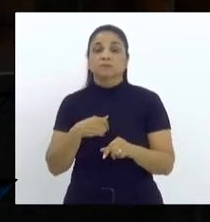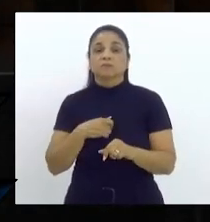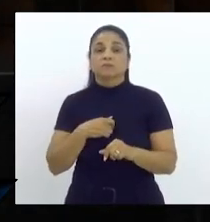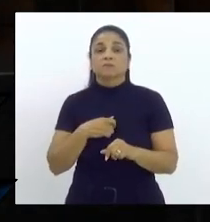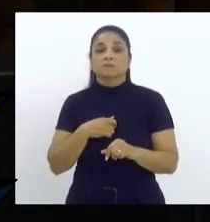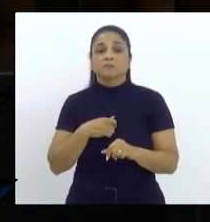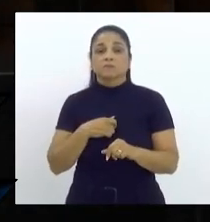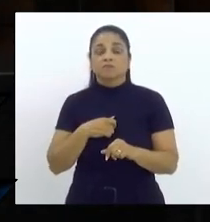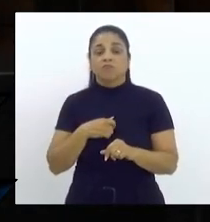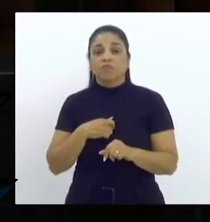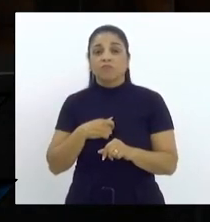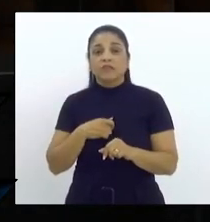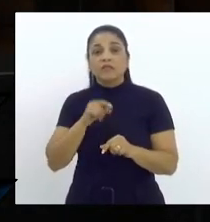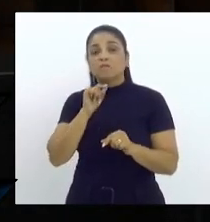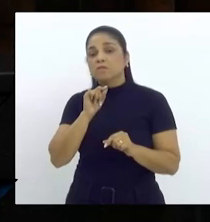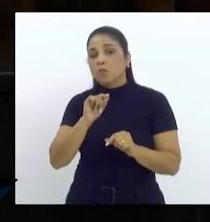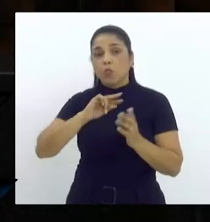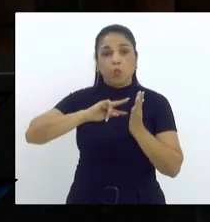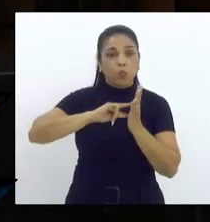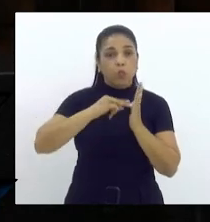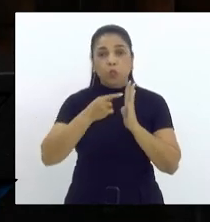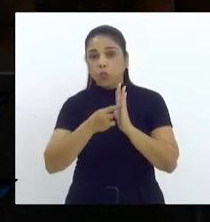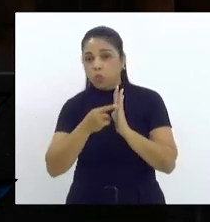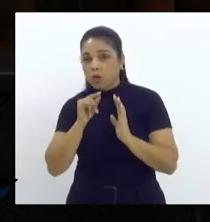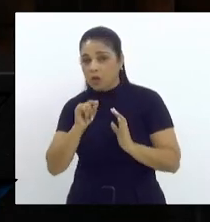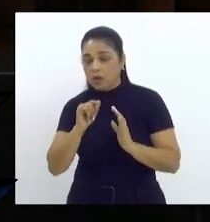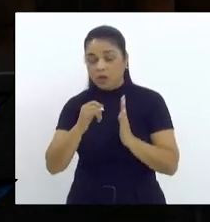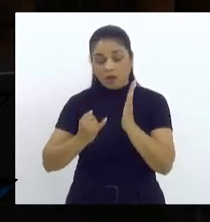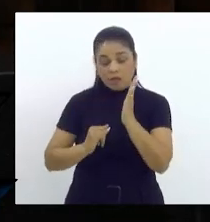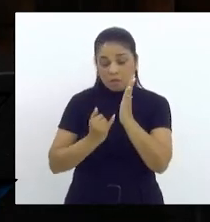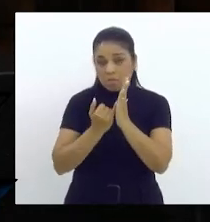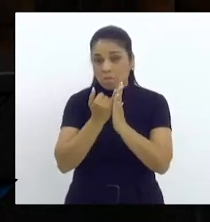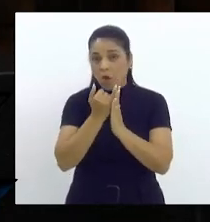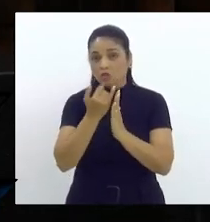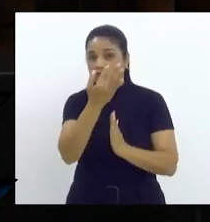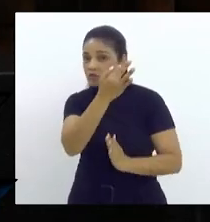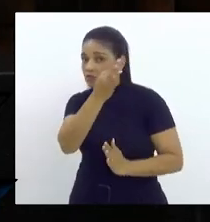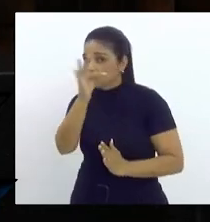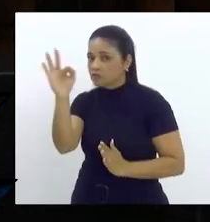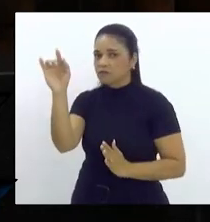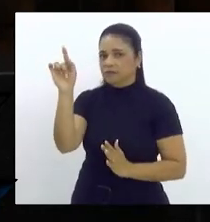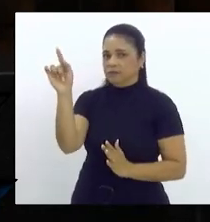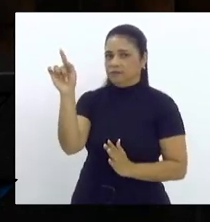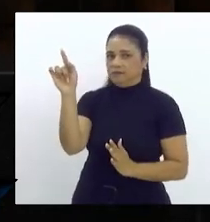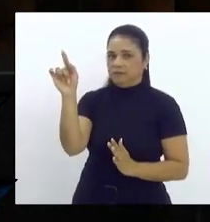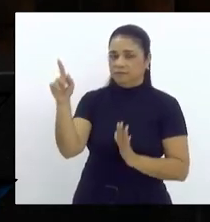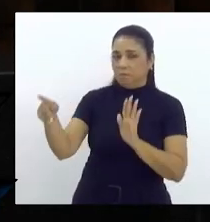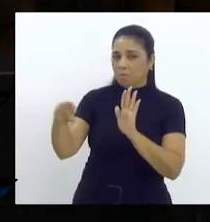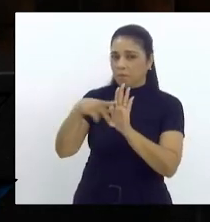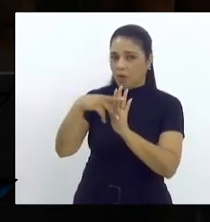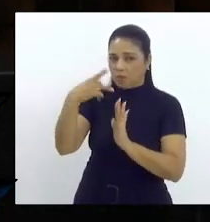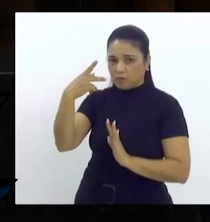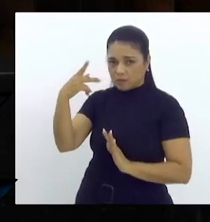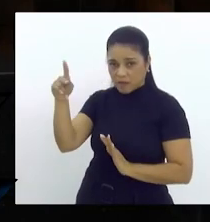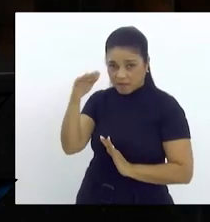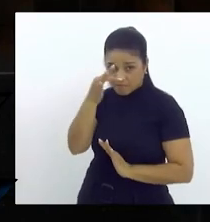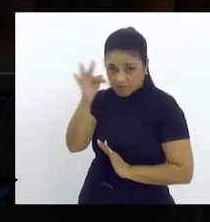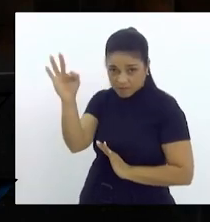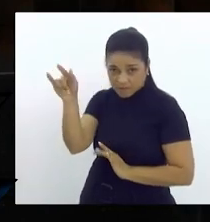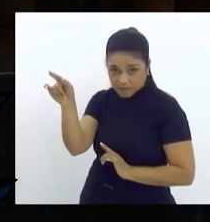ela incide em impostos federais, no IPI,